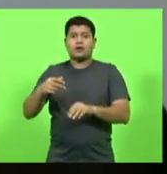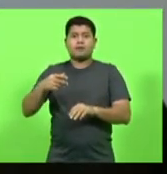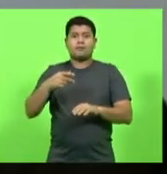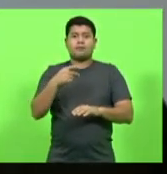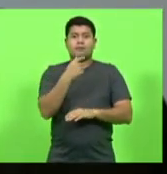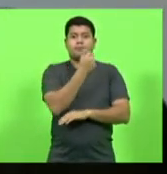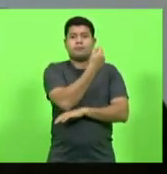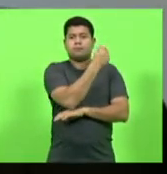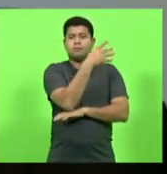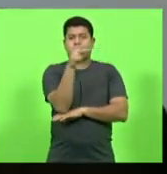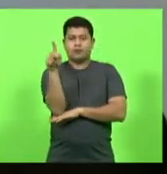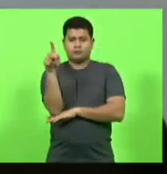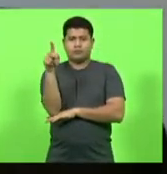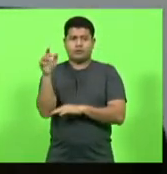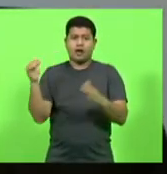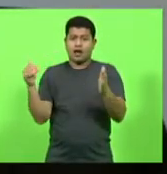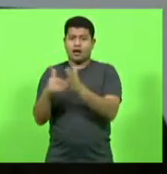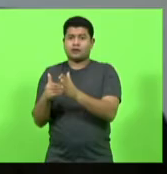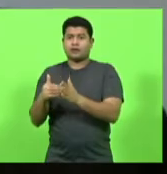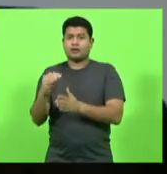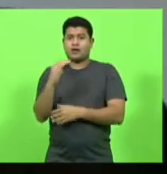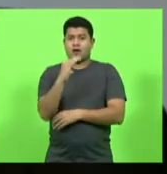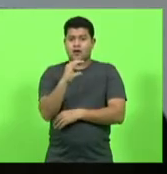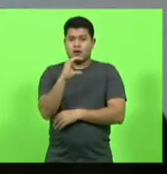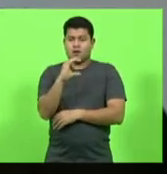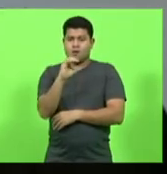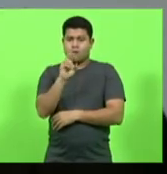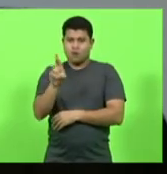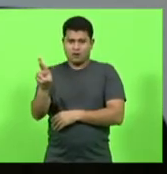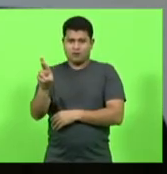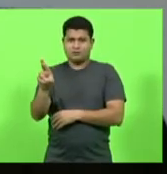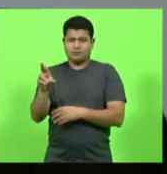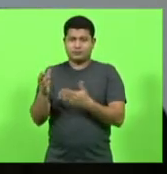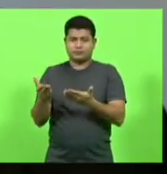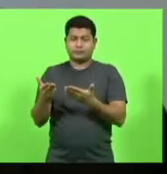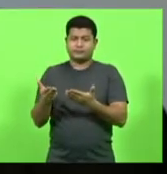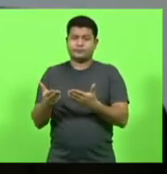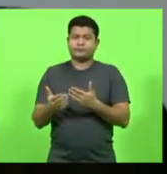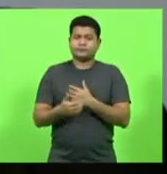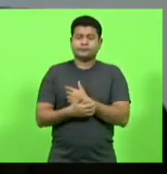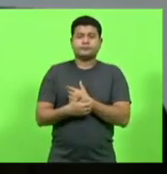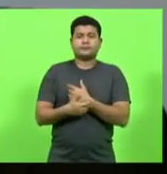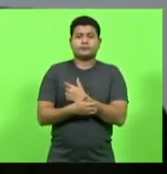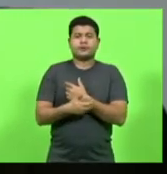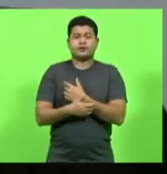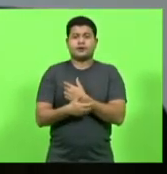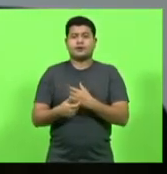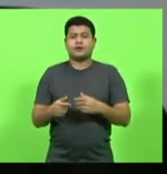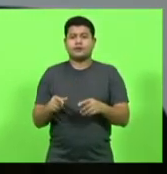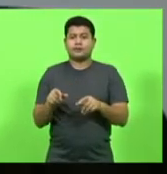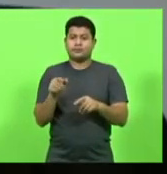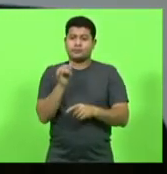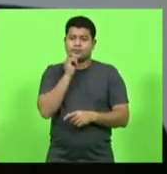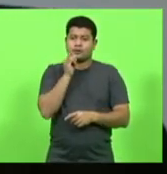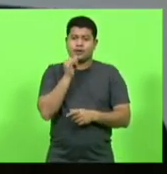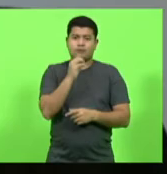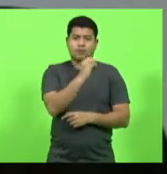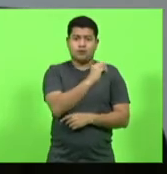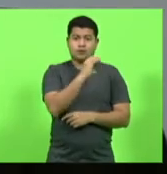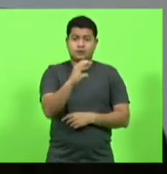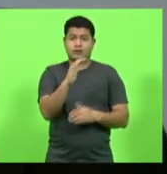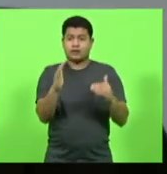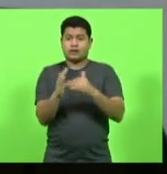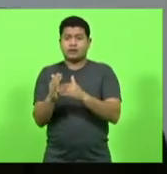Pinto, ligando essa micro-região serrana, que é o Tarcísio Costa, Ponte Alta, e assim eles estão